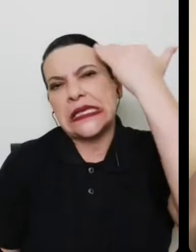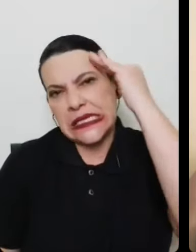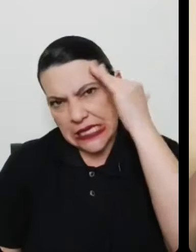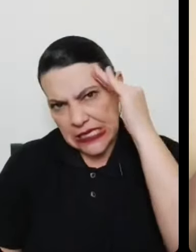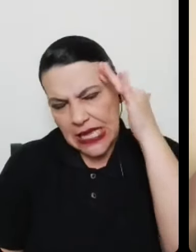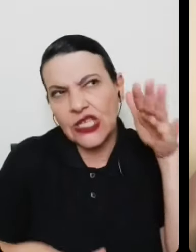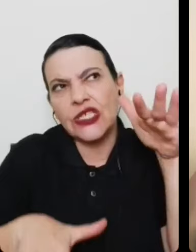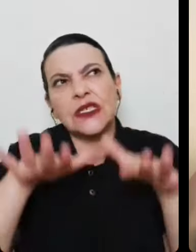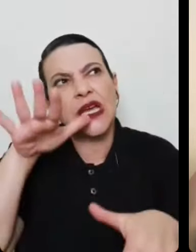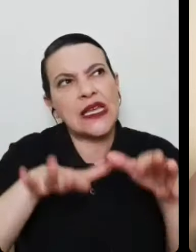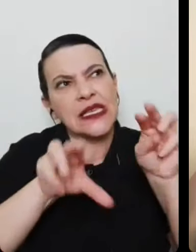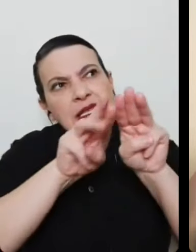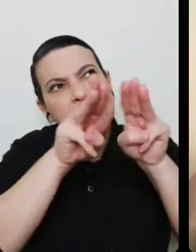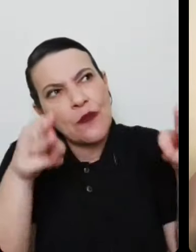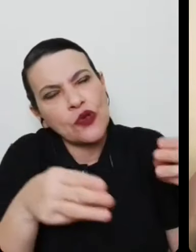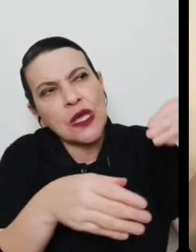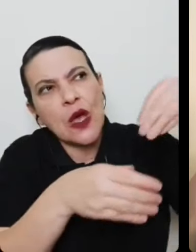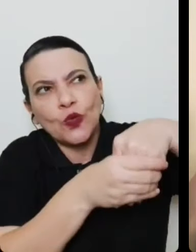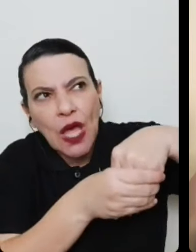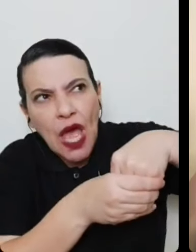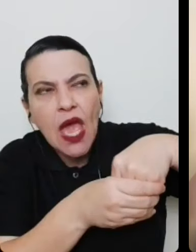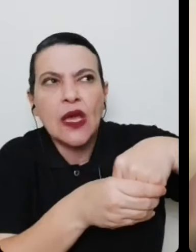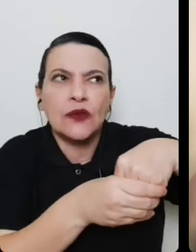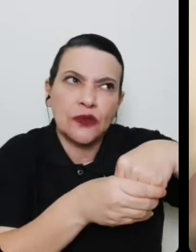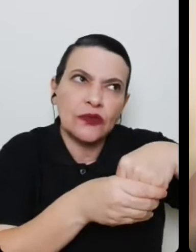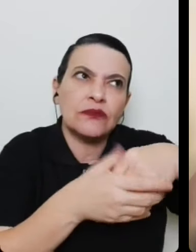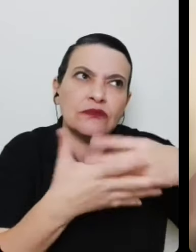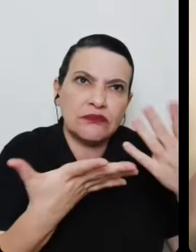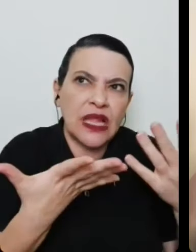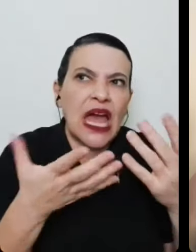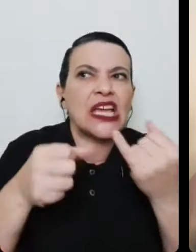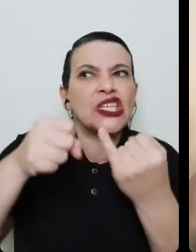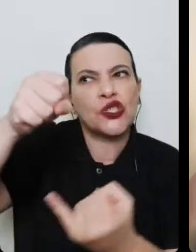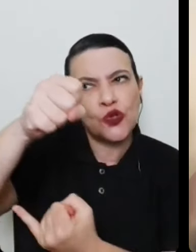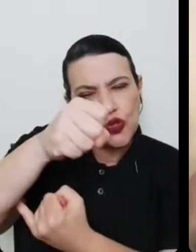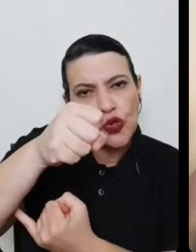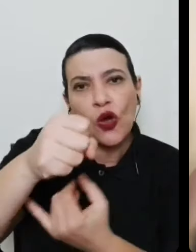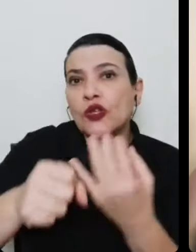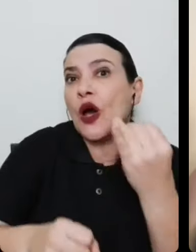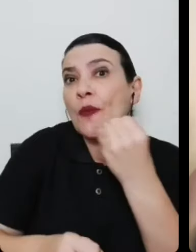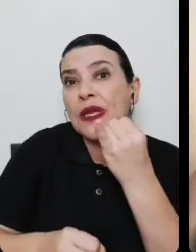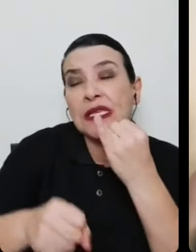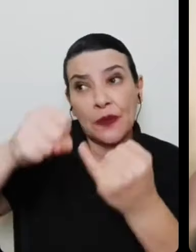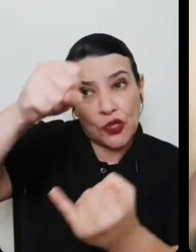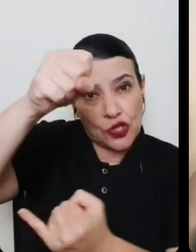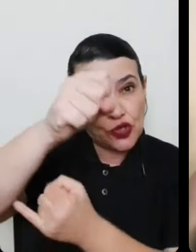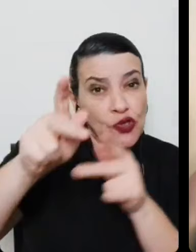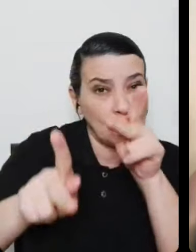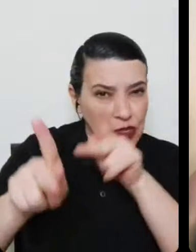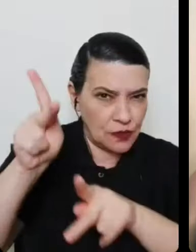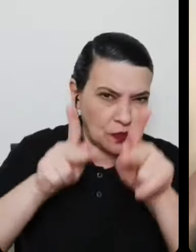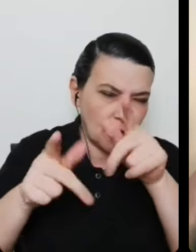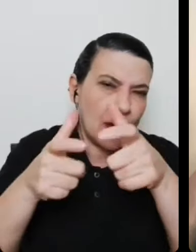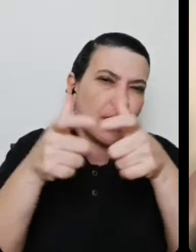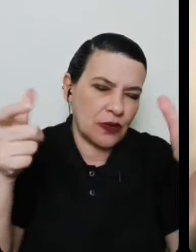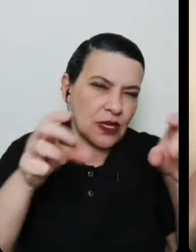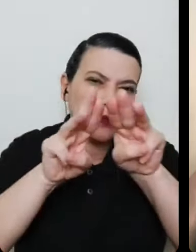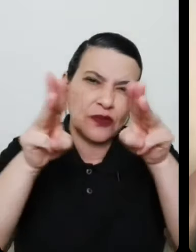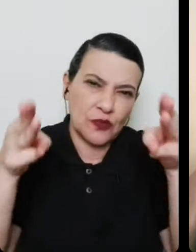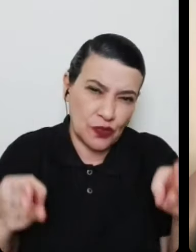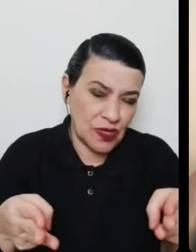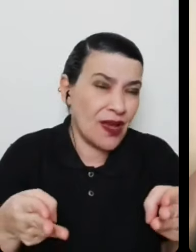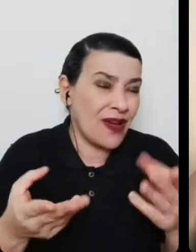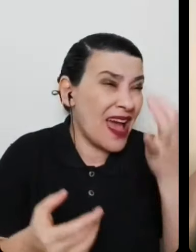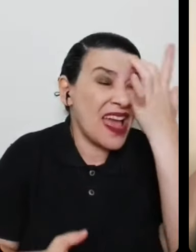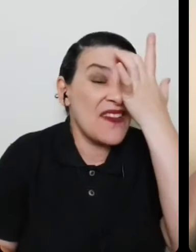quando você não está em instituição pública, por exemplo, que é o caso de muitos dos nossos museus, não é